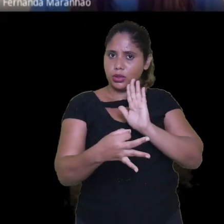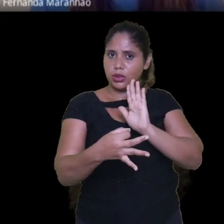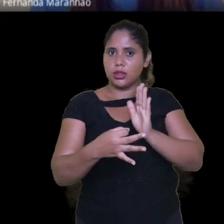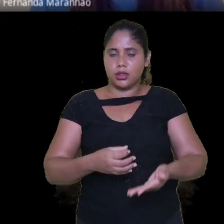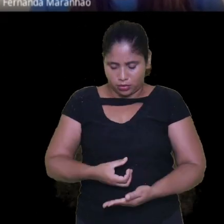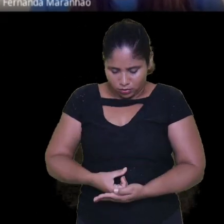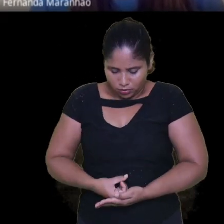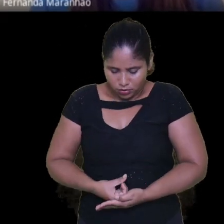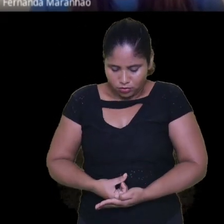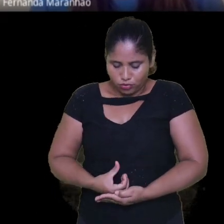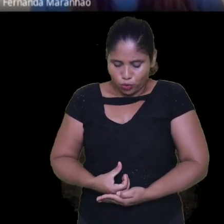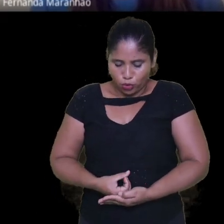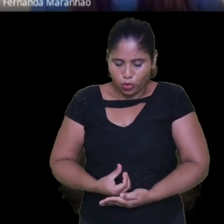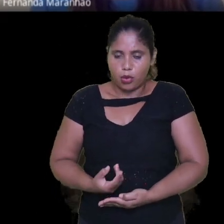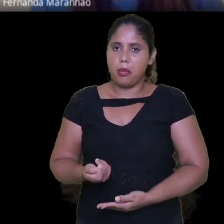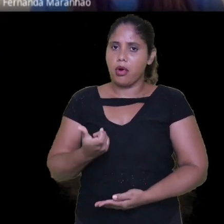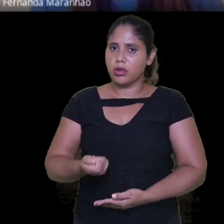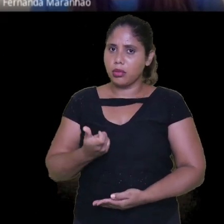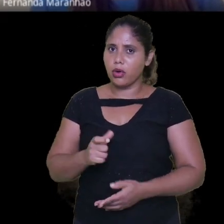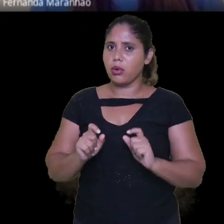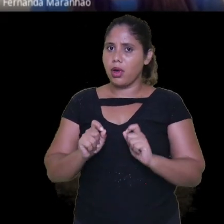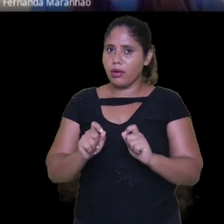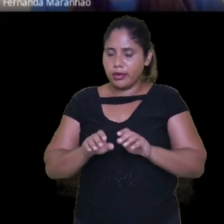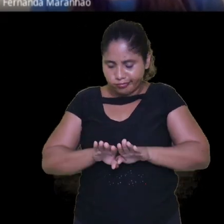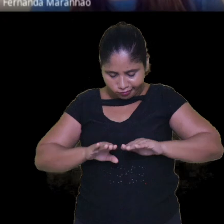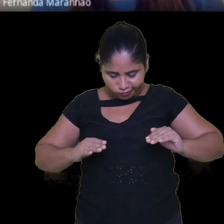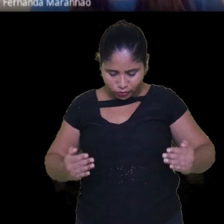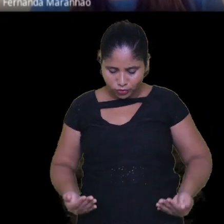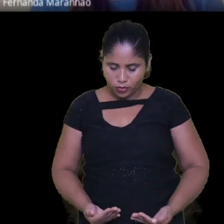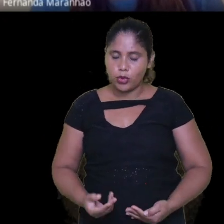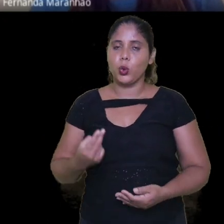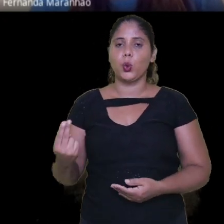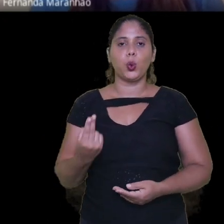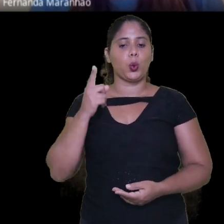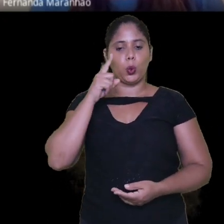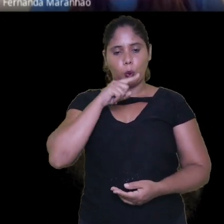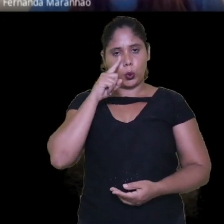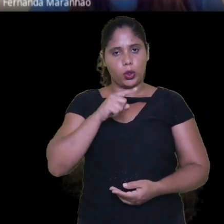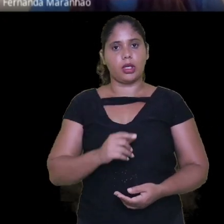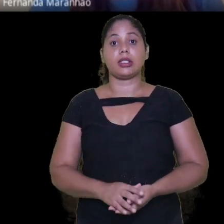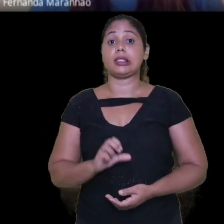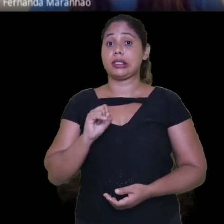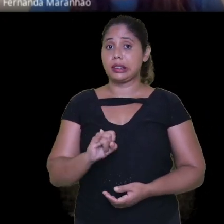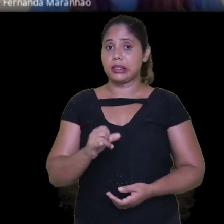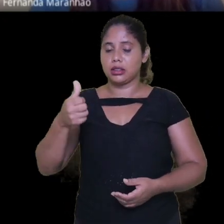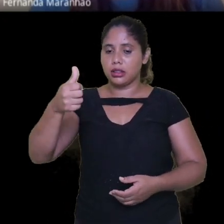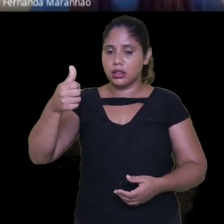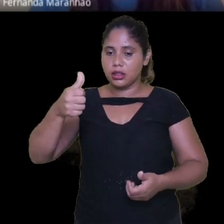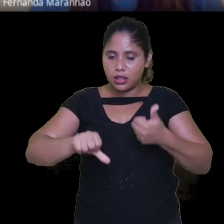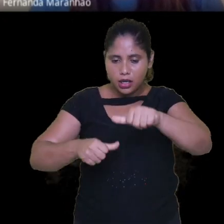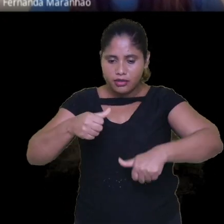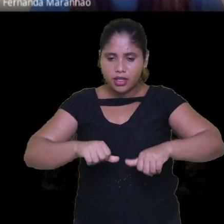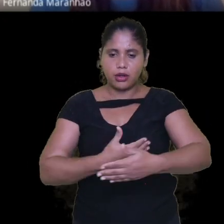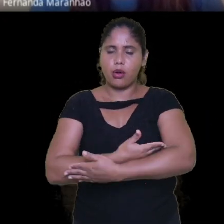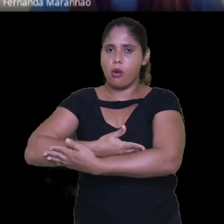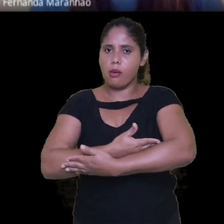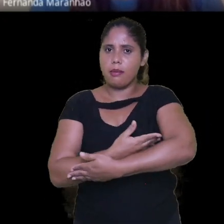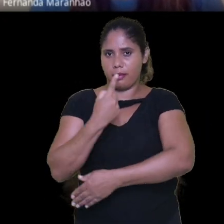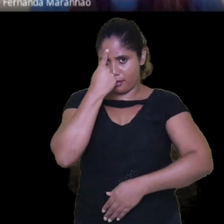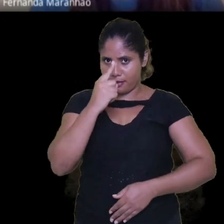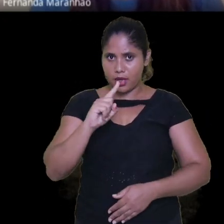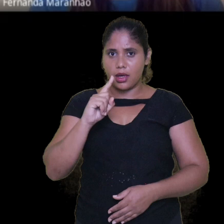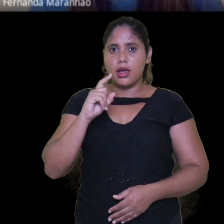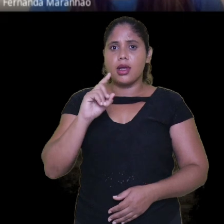importante, sempre diante da restrição de crescimento diagnosticada, é importante ter certeza que não se trata de uma